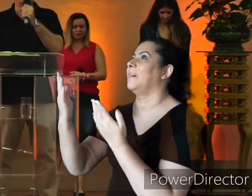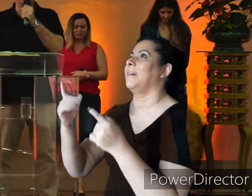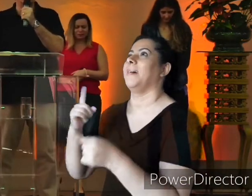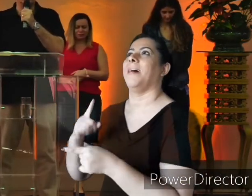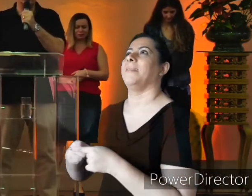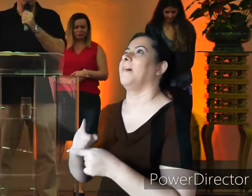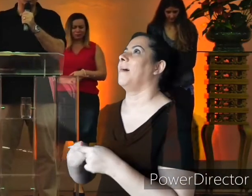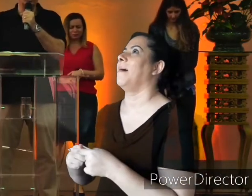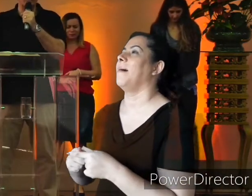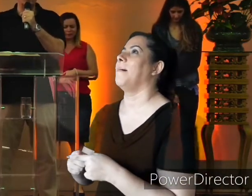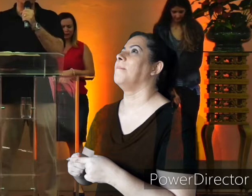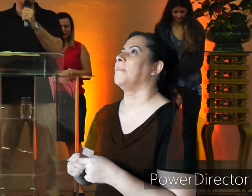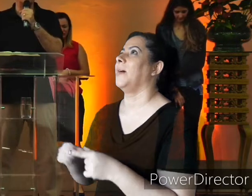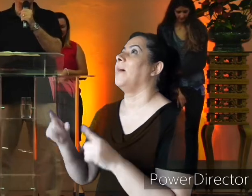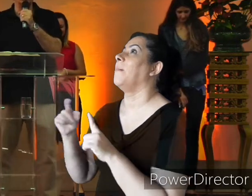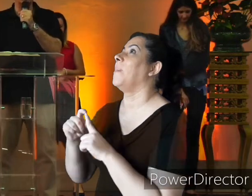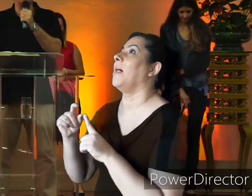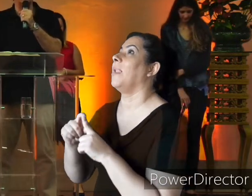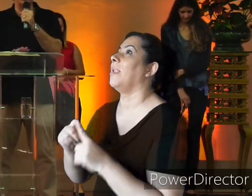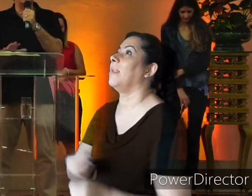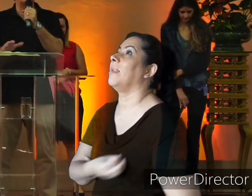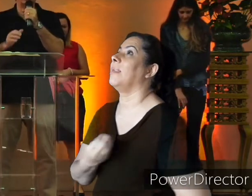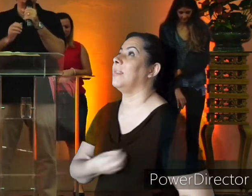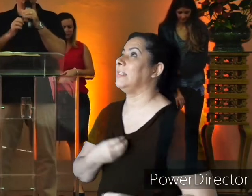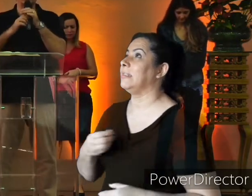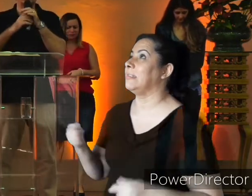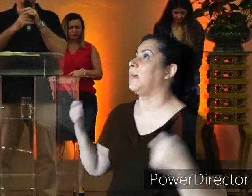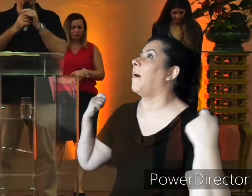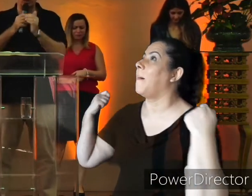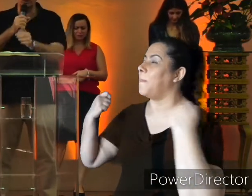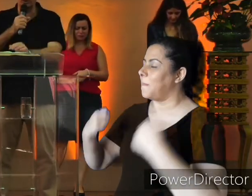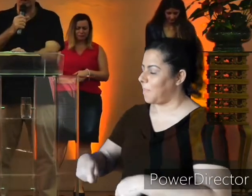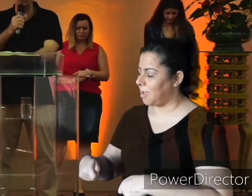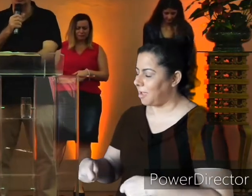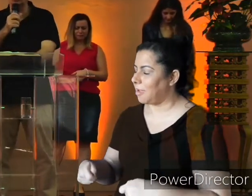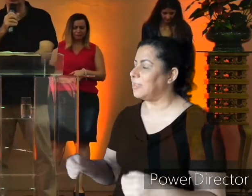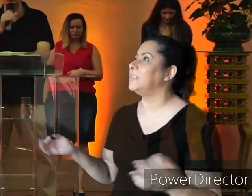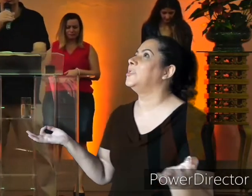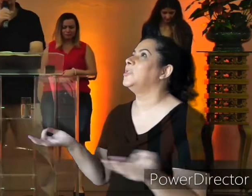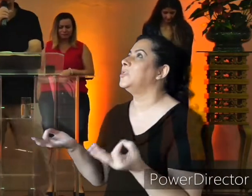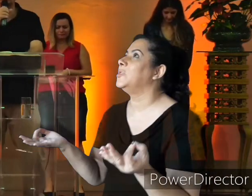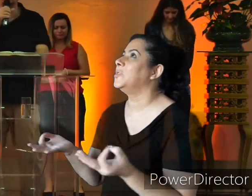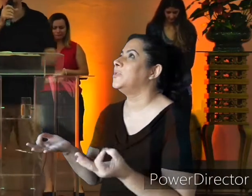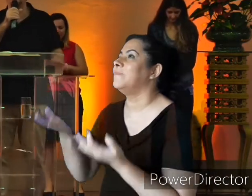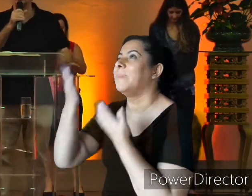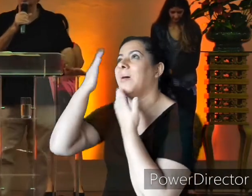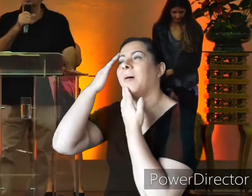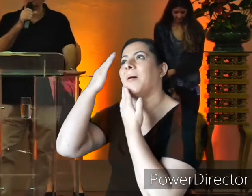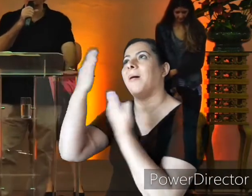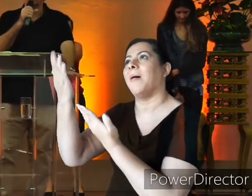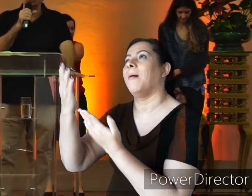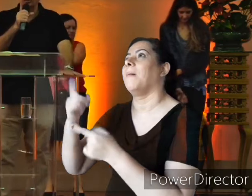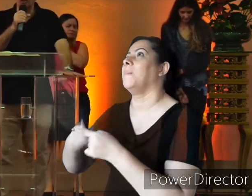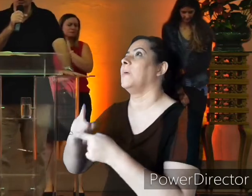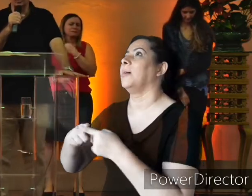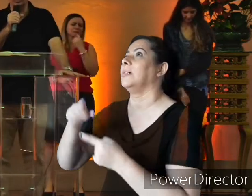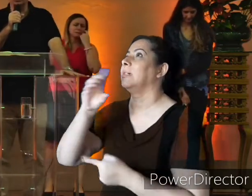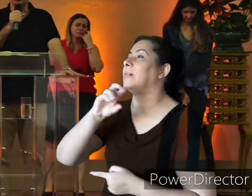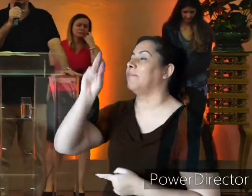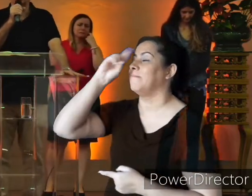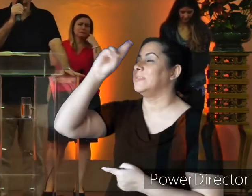livrado, que, Senhor, sempre que passamos pelo vale da sombra da morte, tu estás conosco, nos consolando,